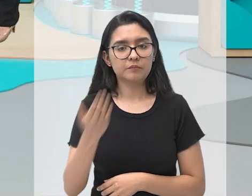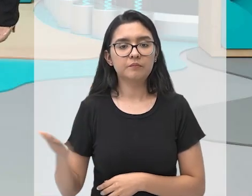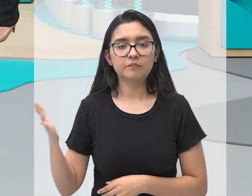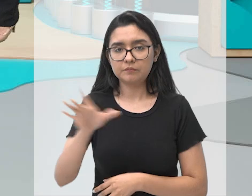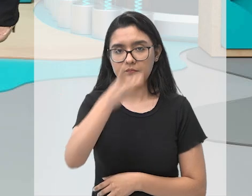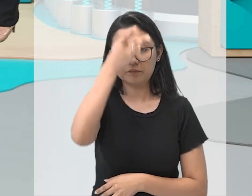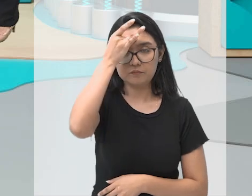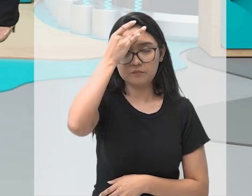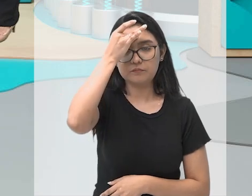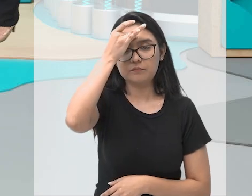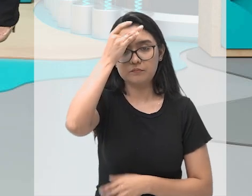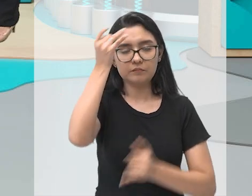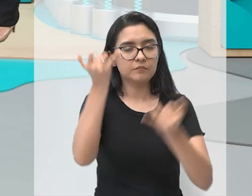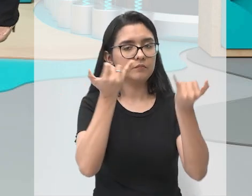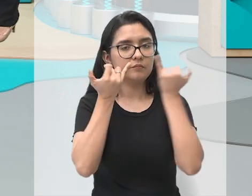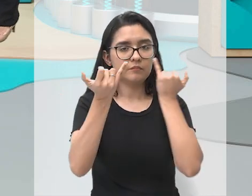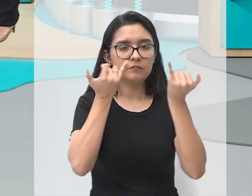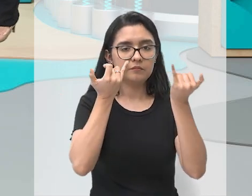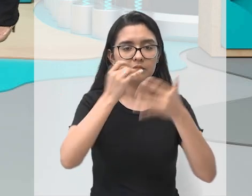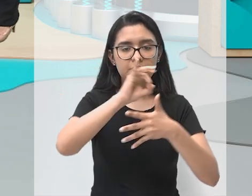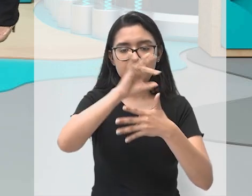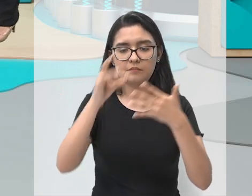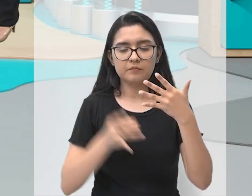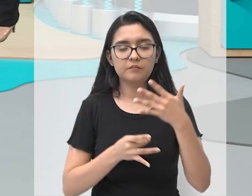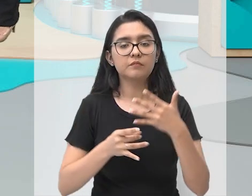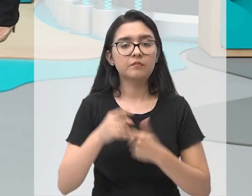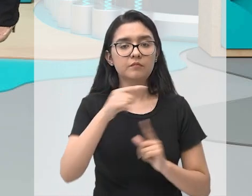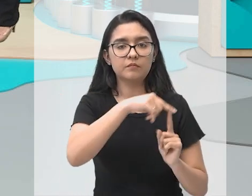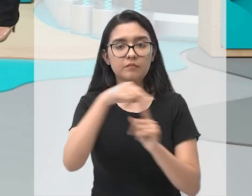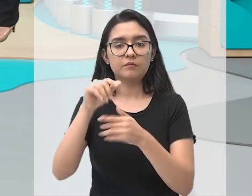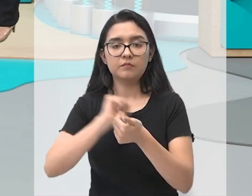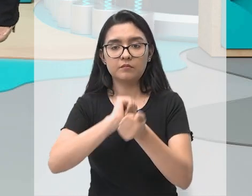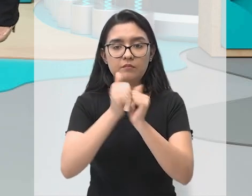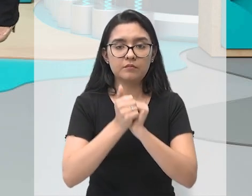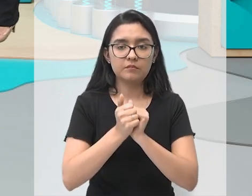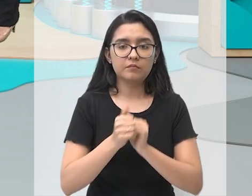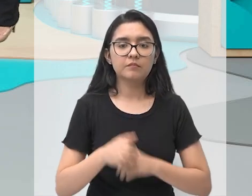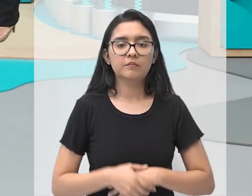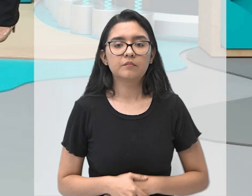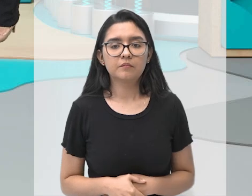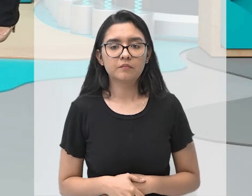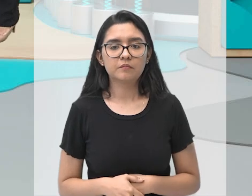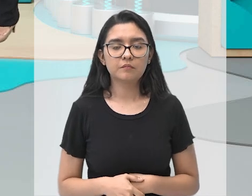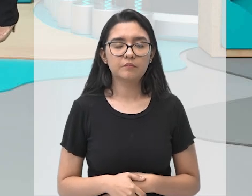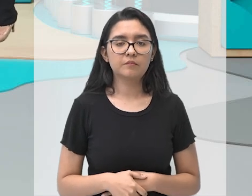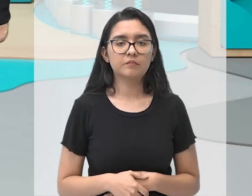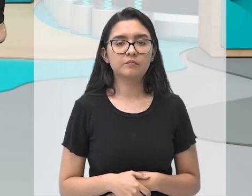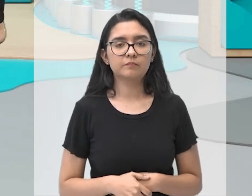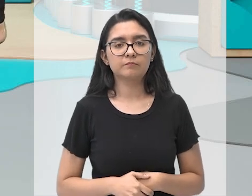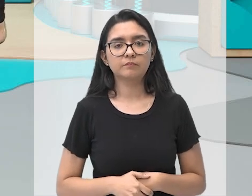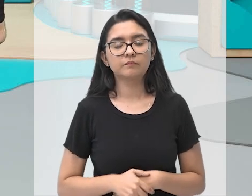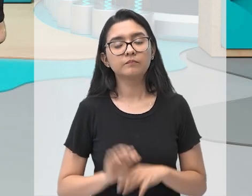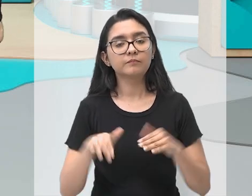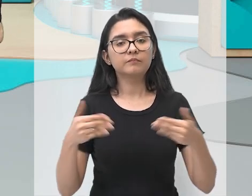da postura. Cada jogo vai exigir que a gente tenha uma postura melhor na hora